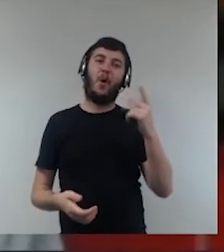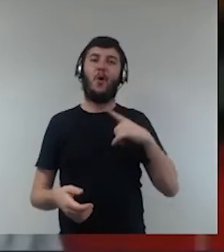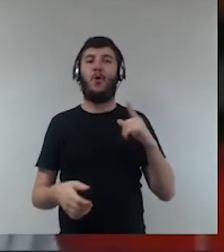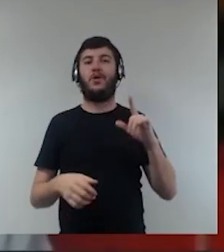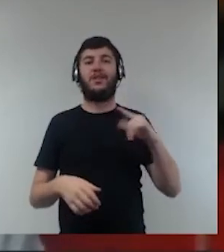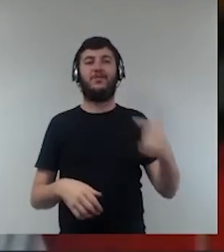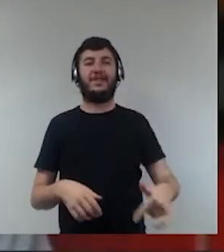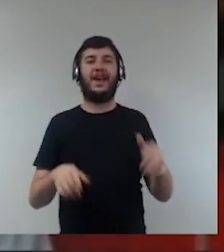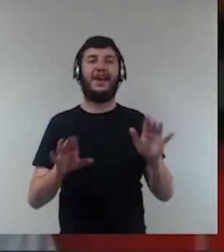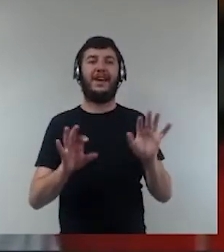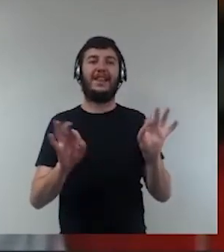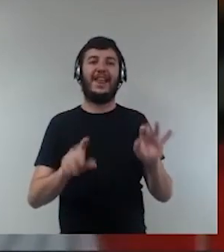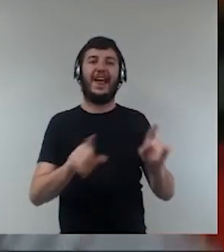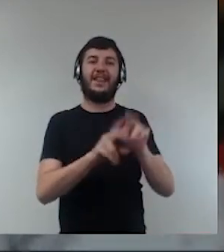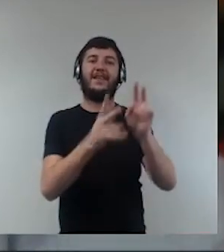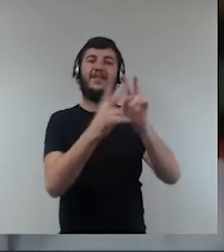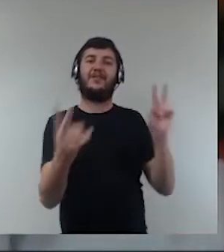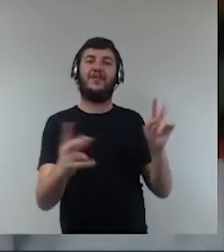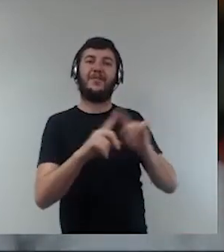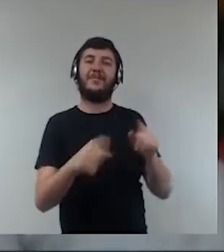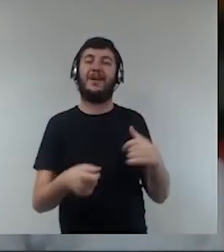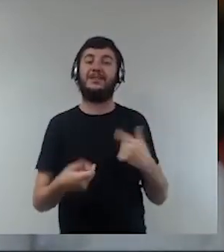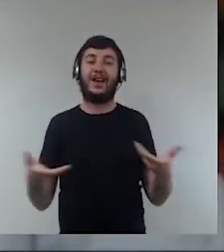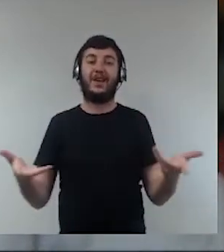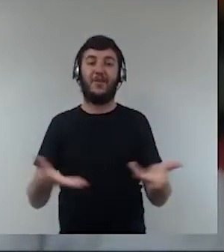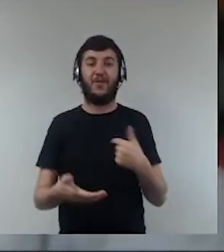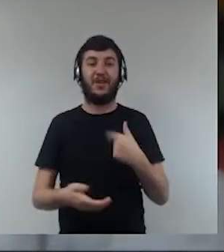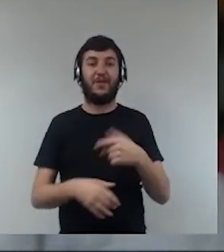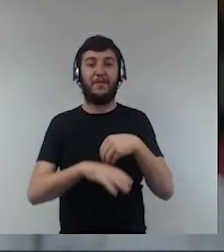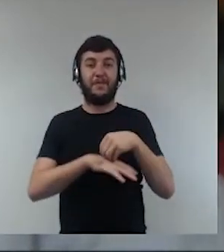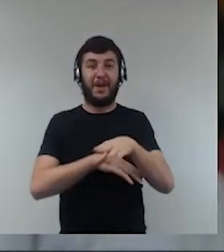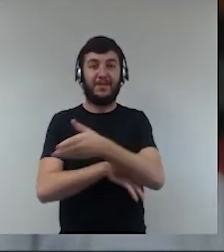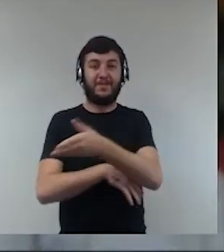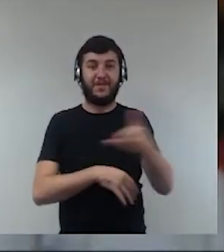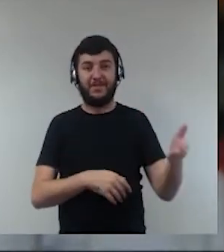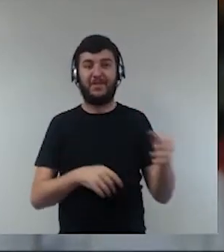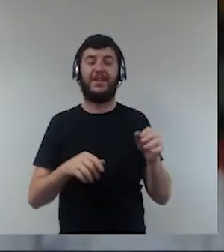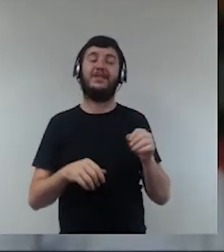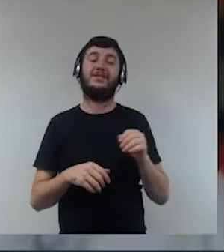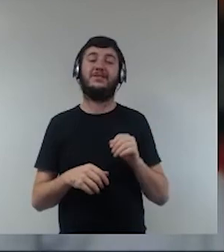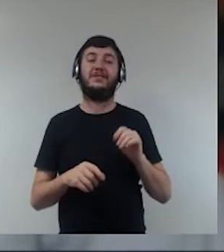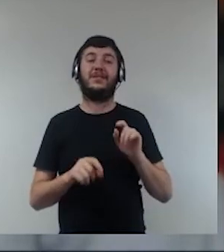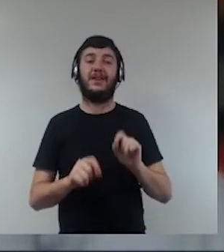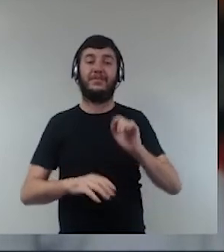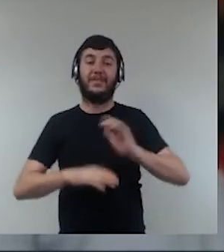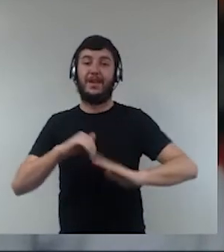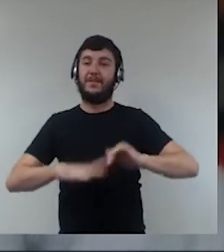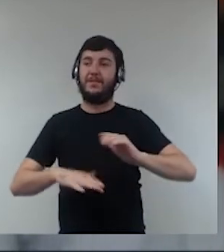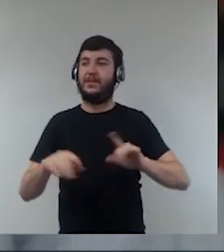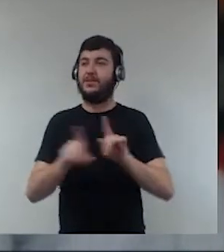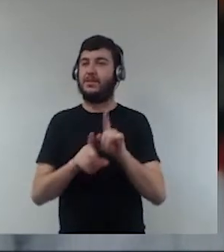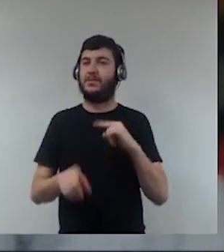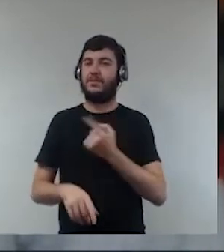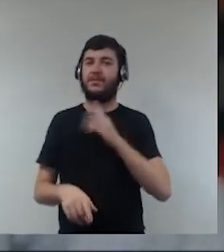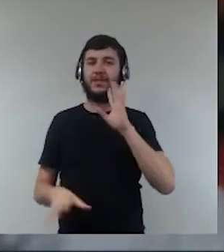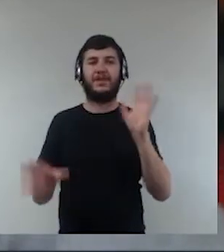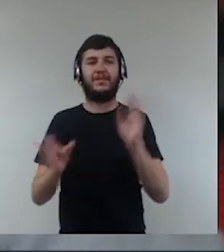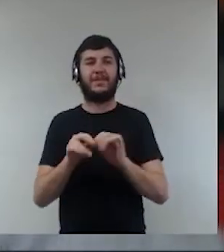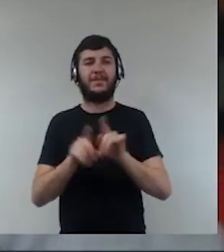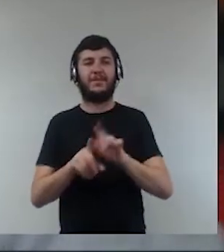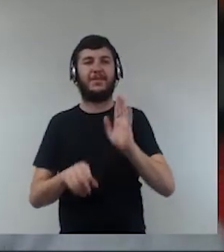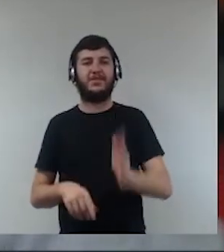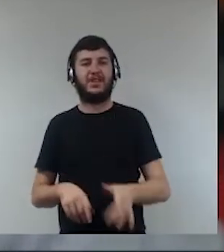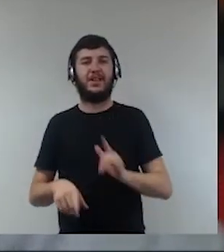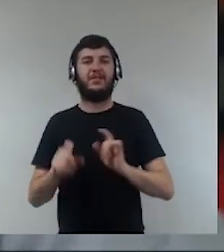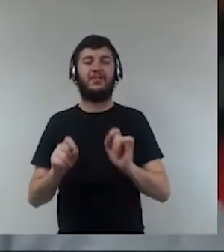já abrindo para as considerações finais, é que se na prática, além dessas atribuições que já existiam no CPC e no próprio